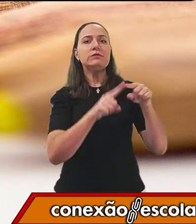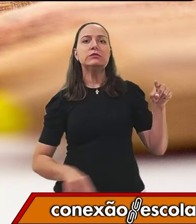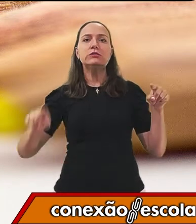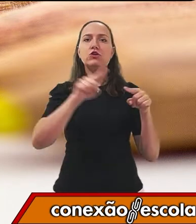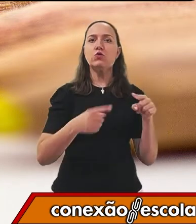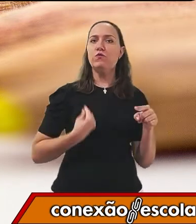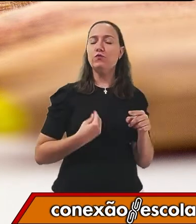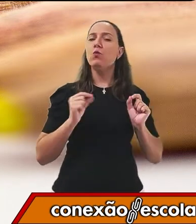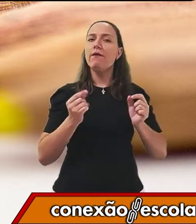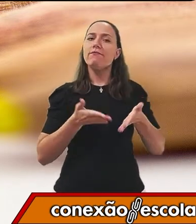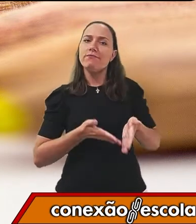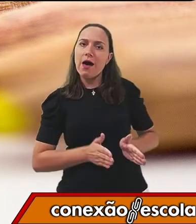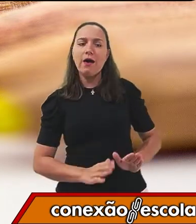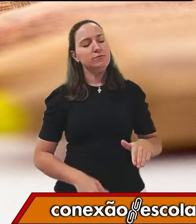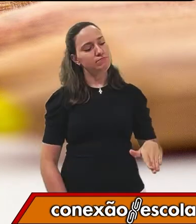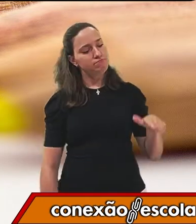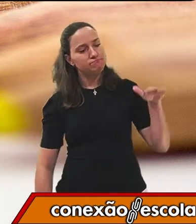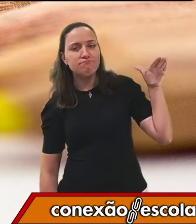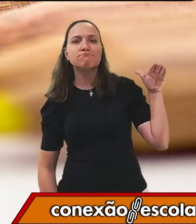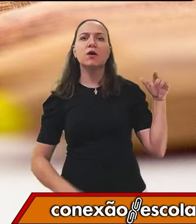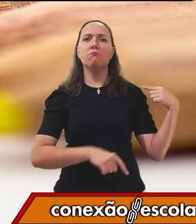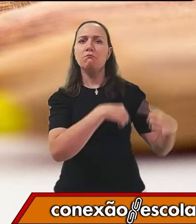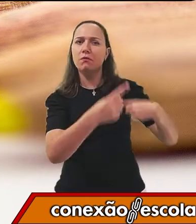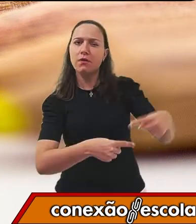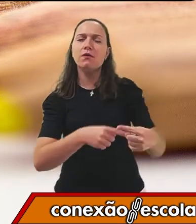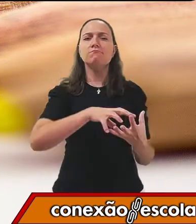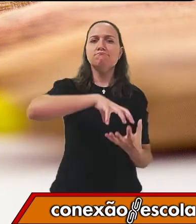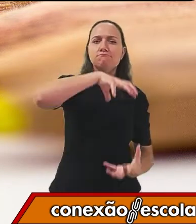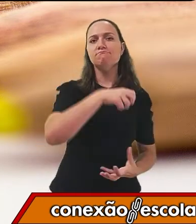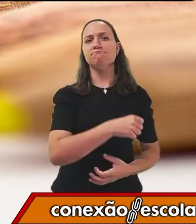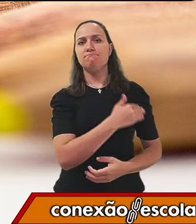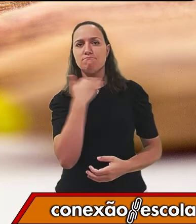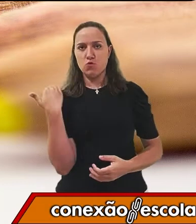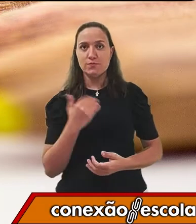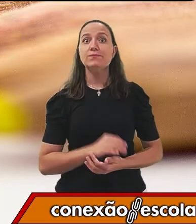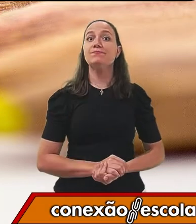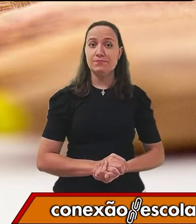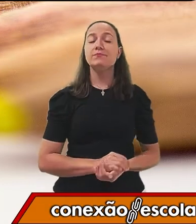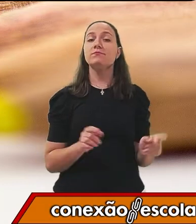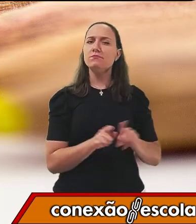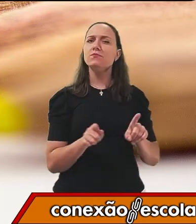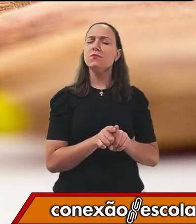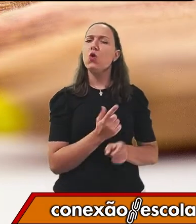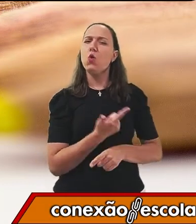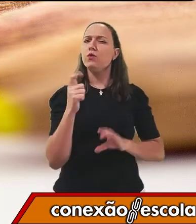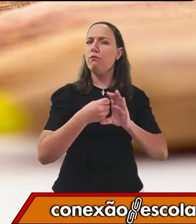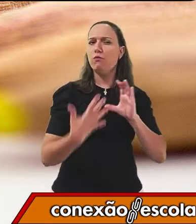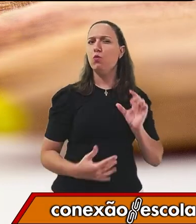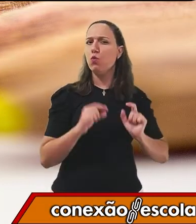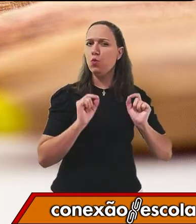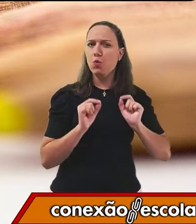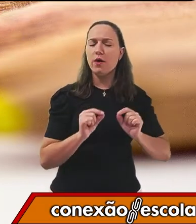podem se reproduzir, envelhecem e morrem. Outras características dos seres vivos é que